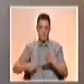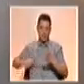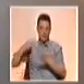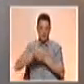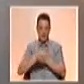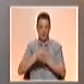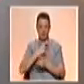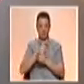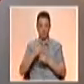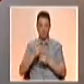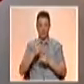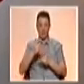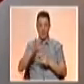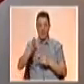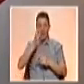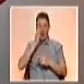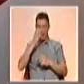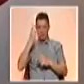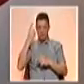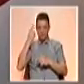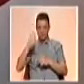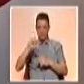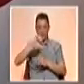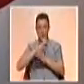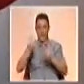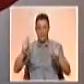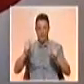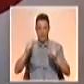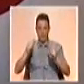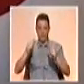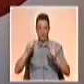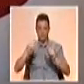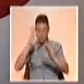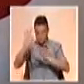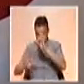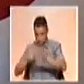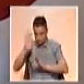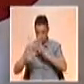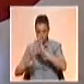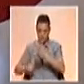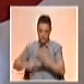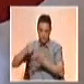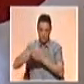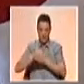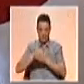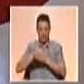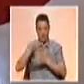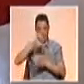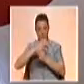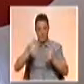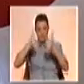a água para o consumo humano é a água que tem que ter a maior qualidade possível. E, portanto, o tratamento para atingirmos esse estado da